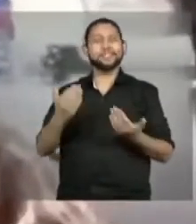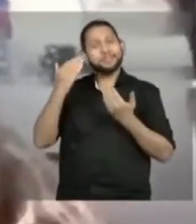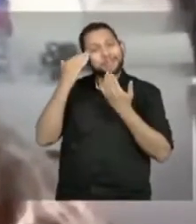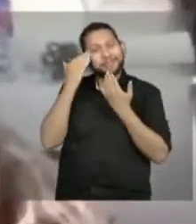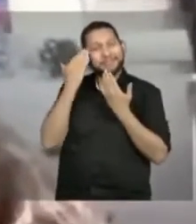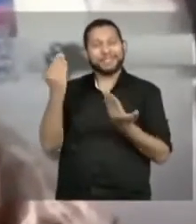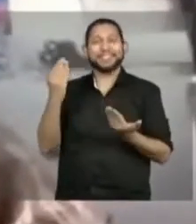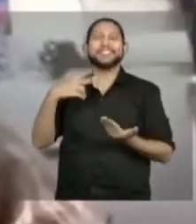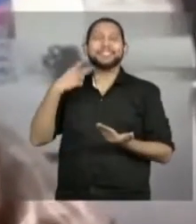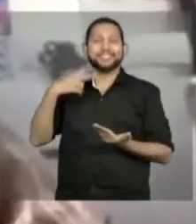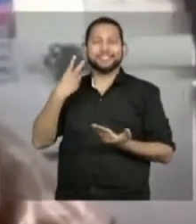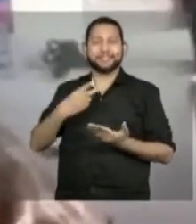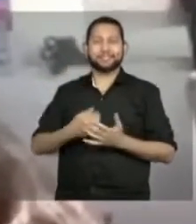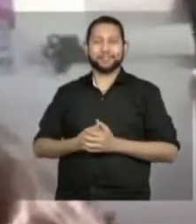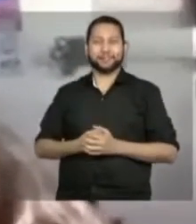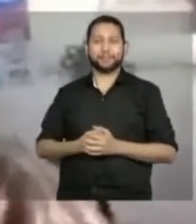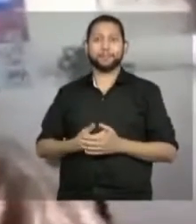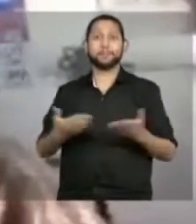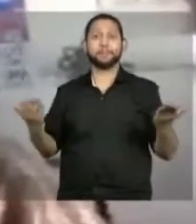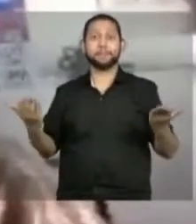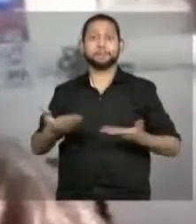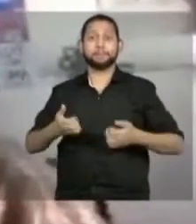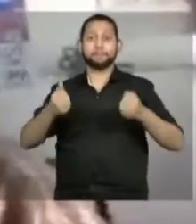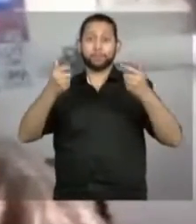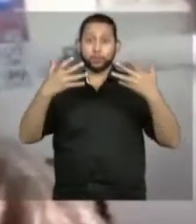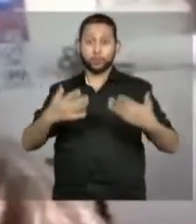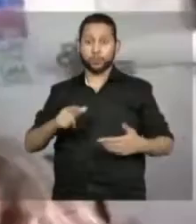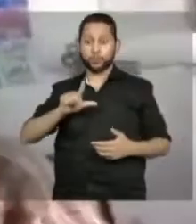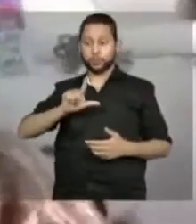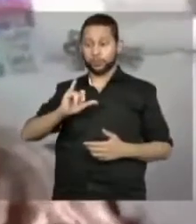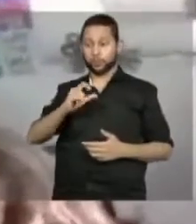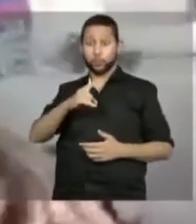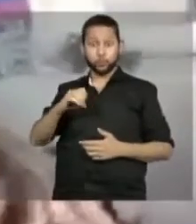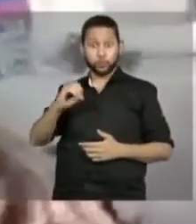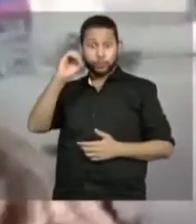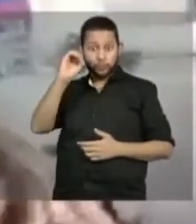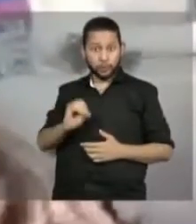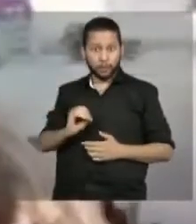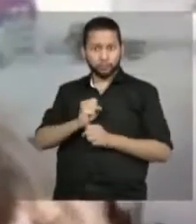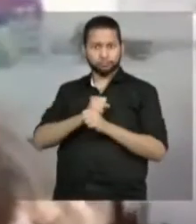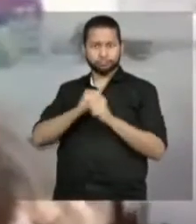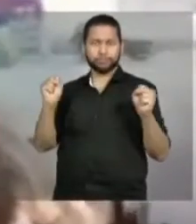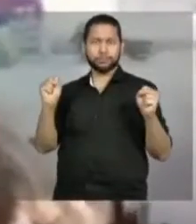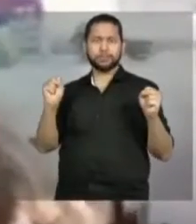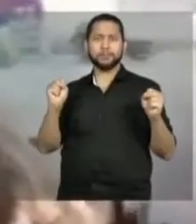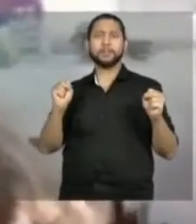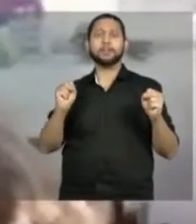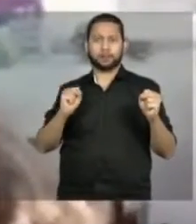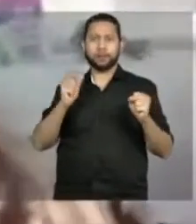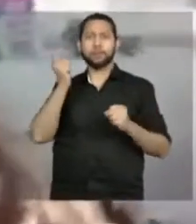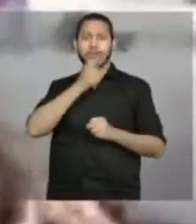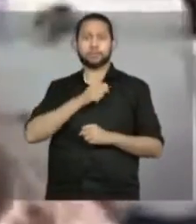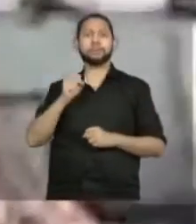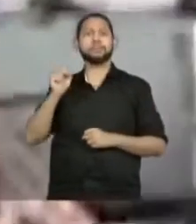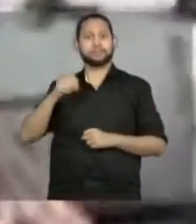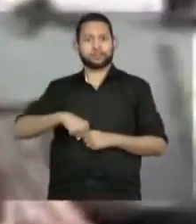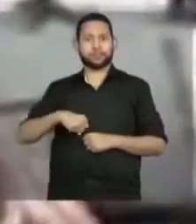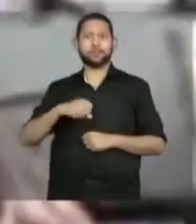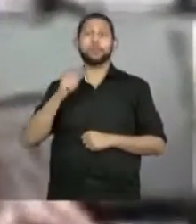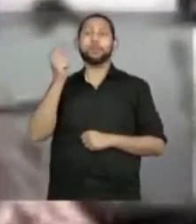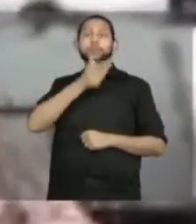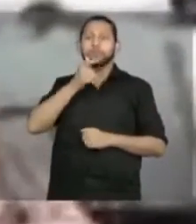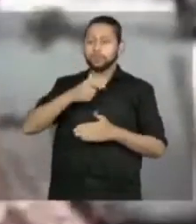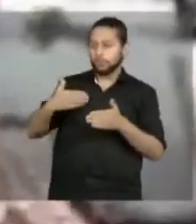Obrigada, vereador. Então, falando de lixo zero, pode parecer uma meta inatingível, mas é possível, sim, a gente aperfeiçoar os